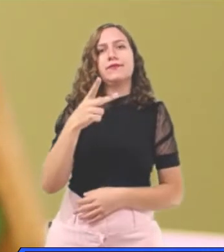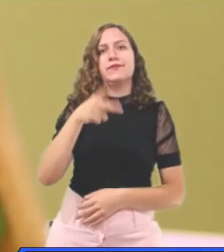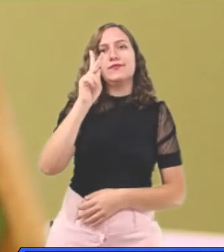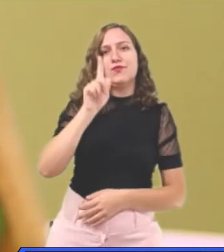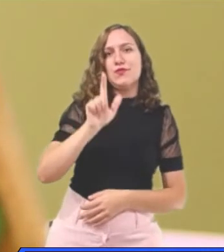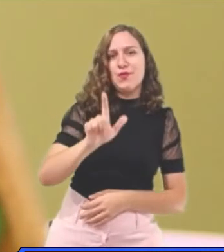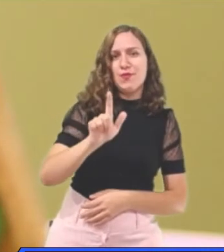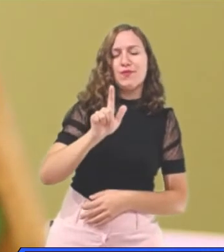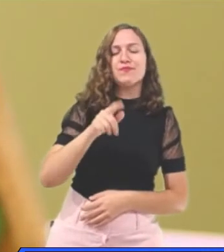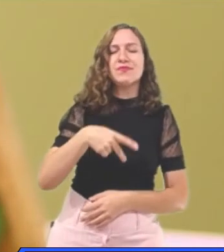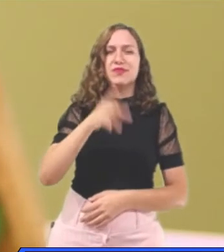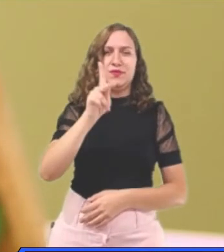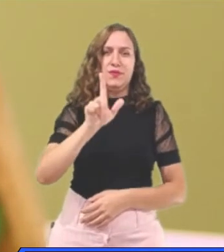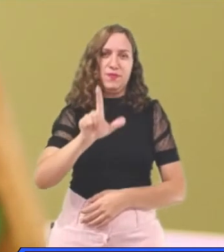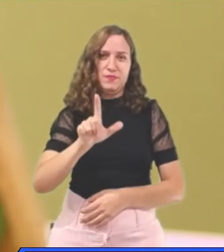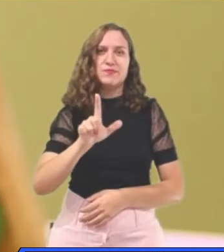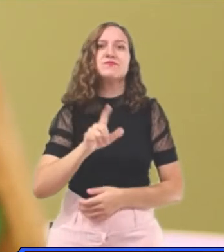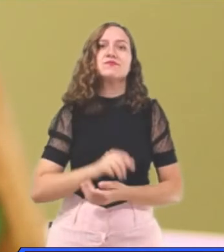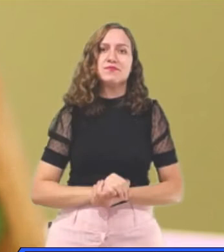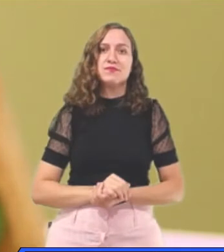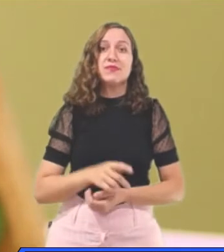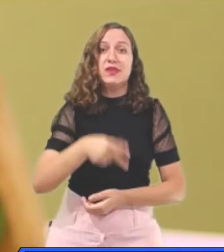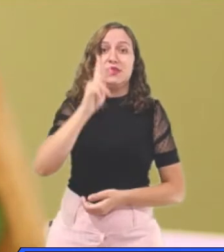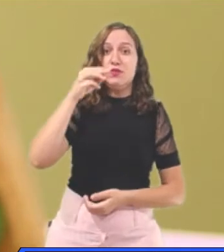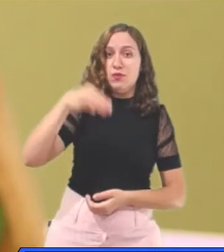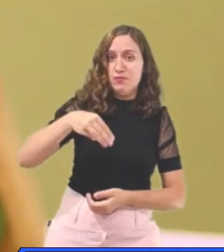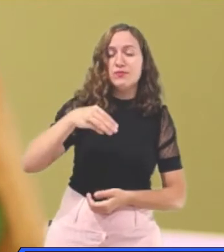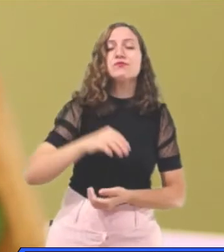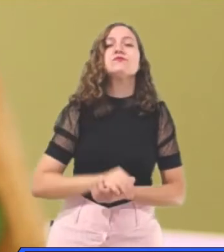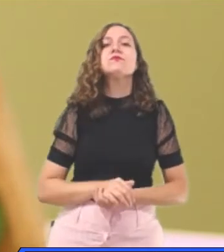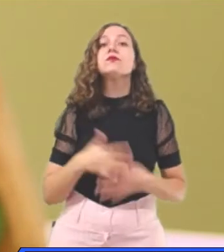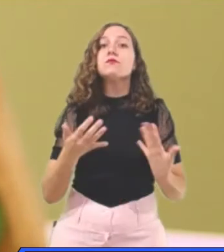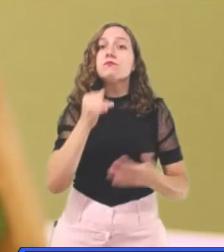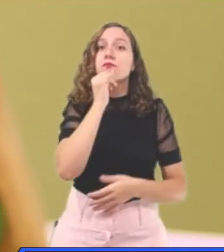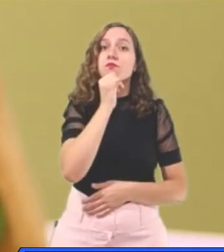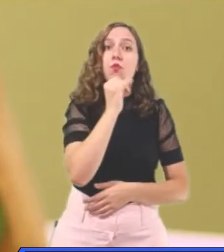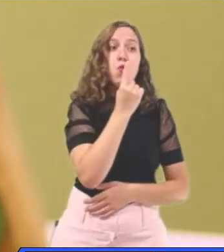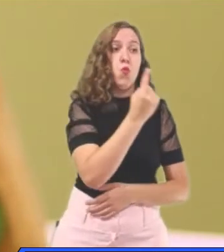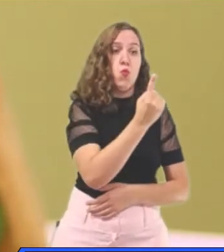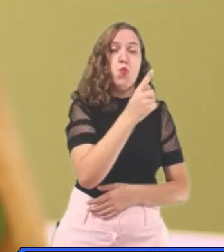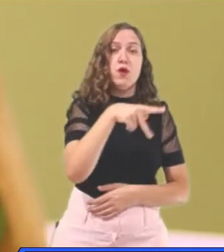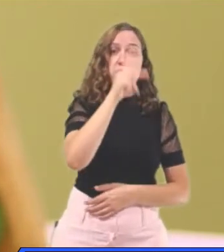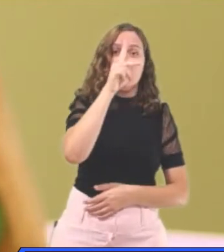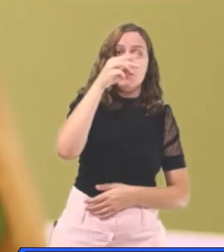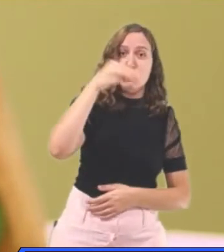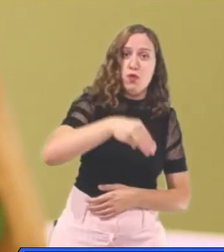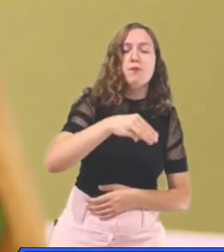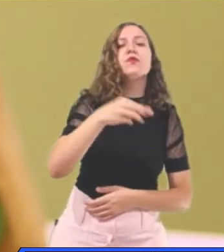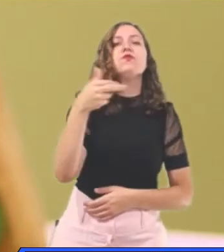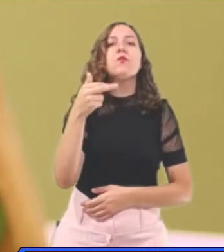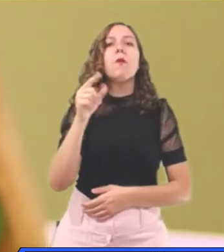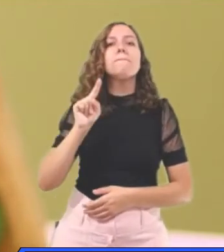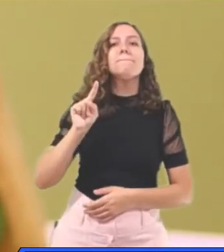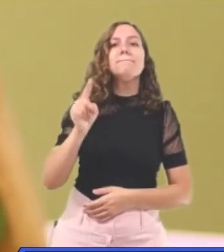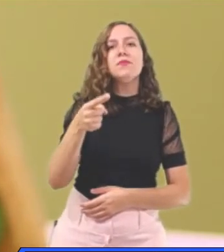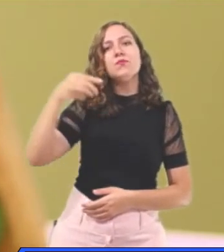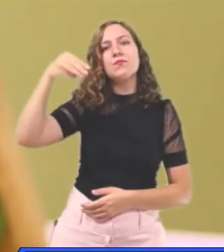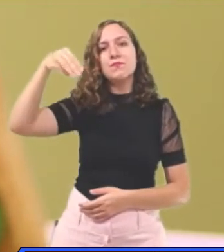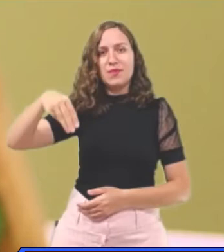quilômetro é igual a 1.000 metros. Então, a cada 1.000 metros que ele anda é 1 quilômetro.